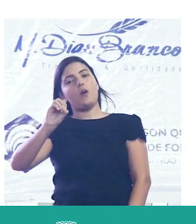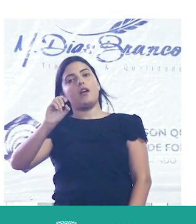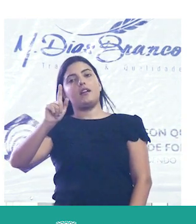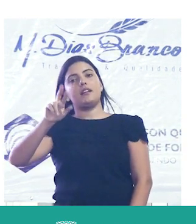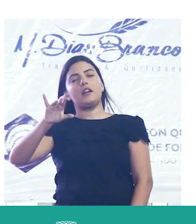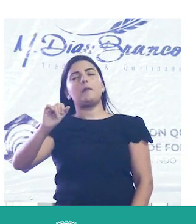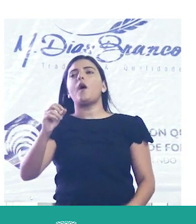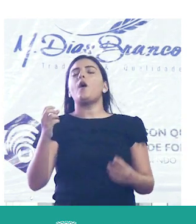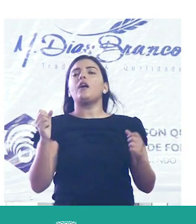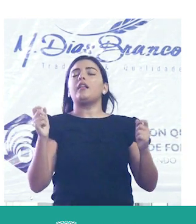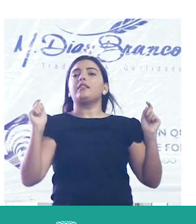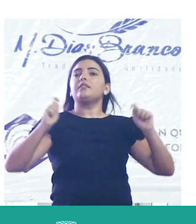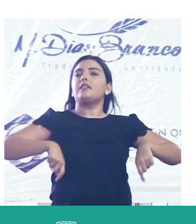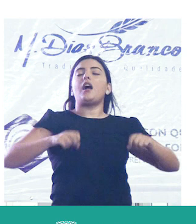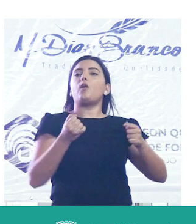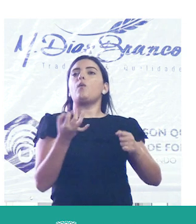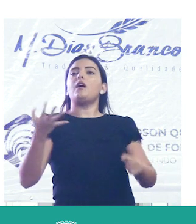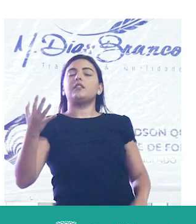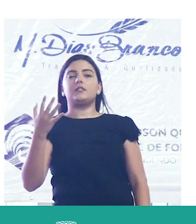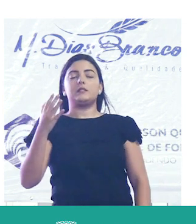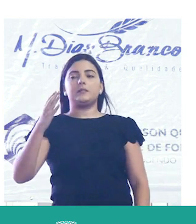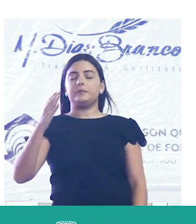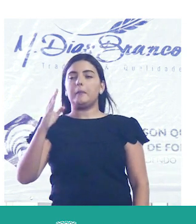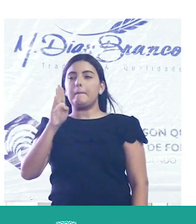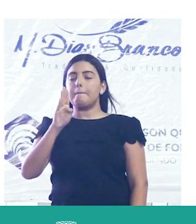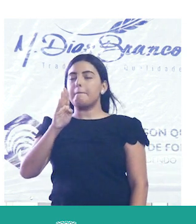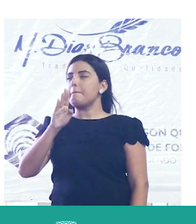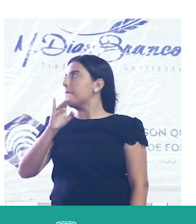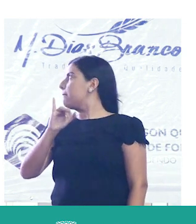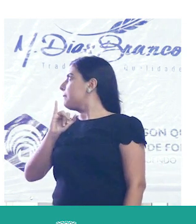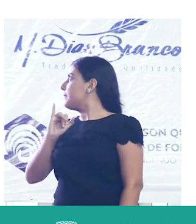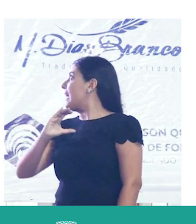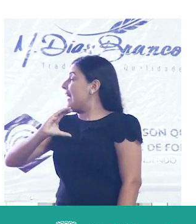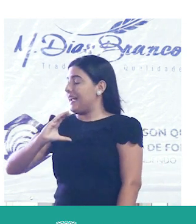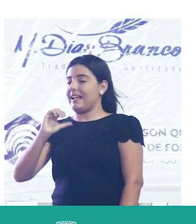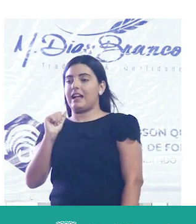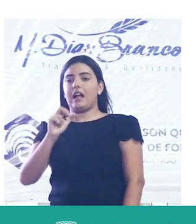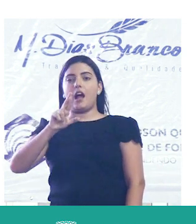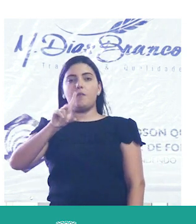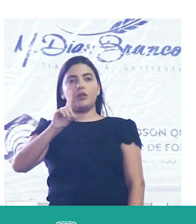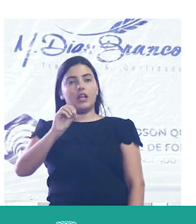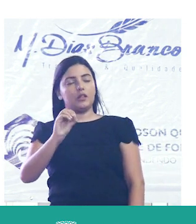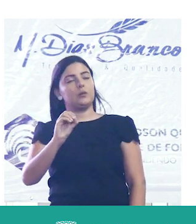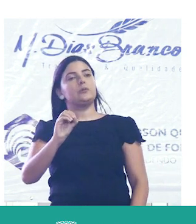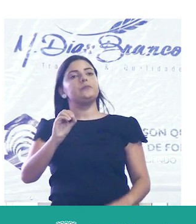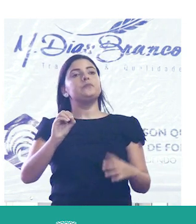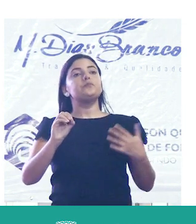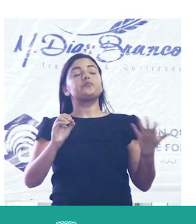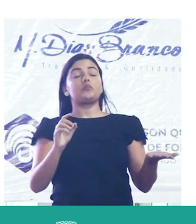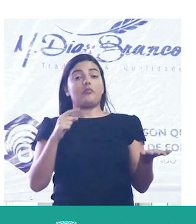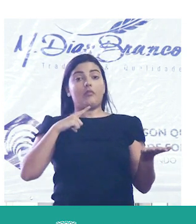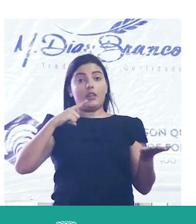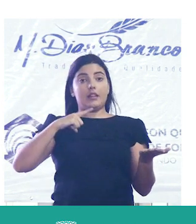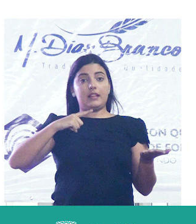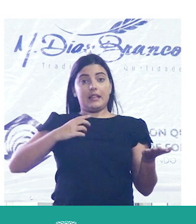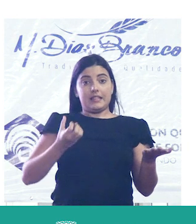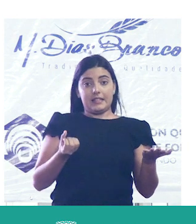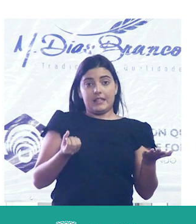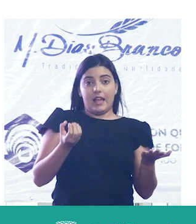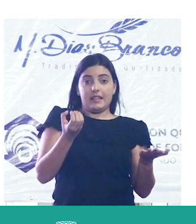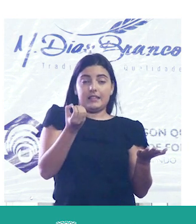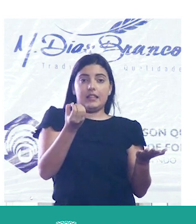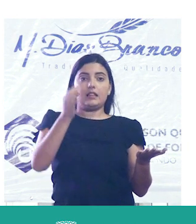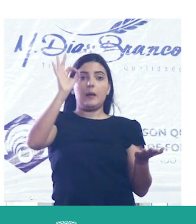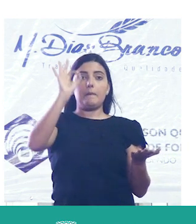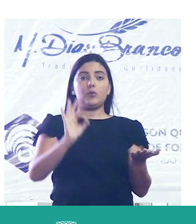para produzir quanto de carbonato de chumbo? Lembrando que ele falou que nesse sulfato de chumbo, eu só tenho